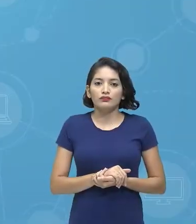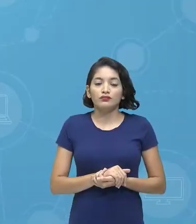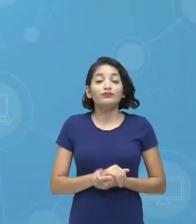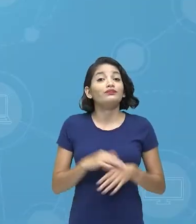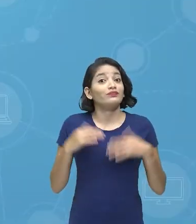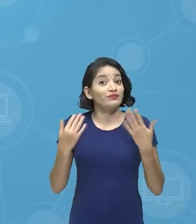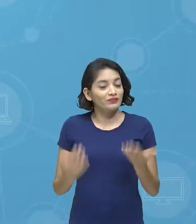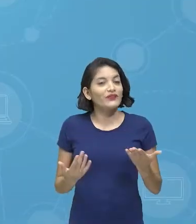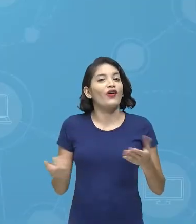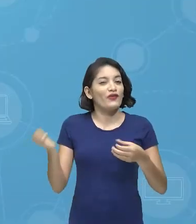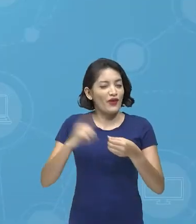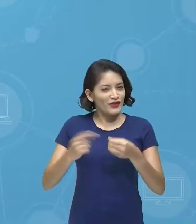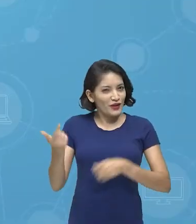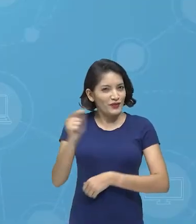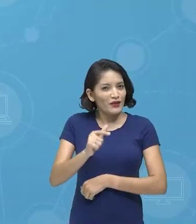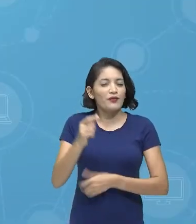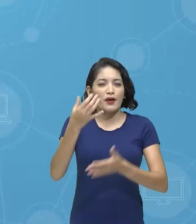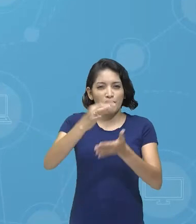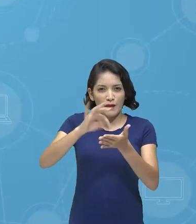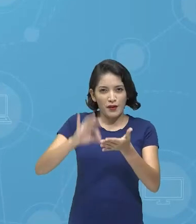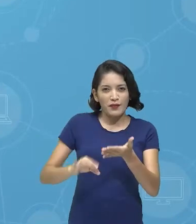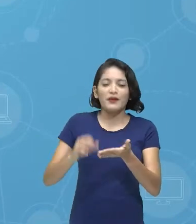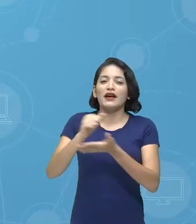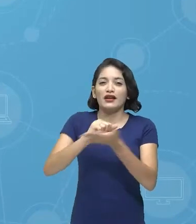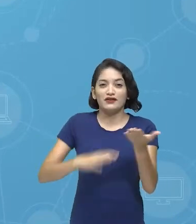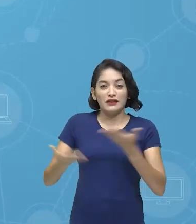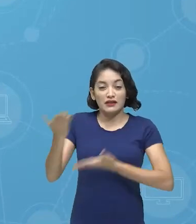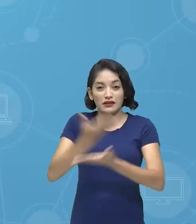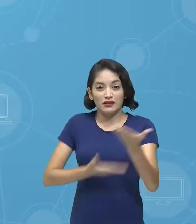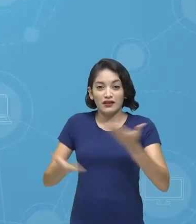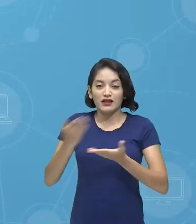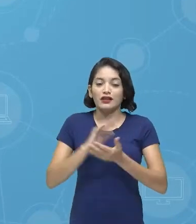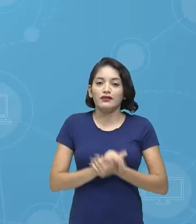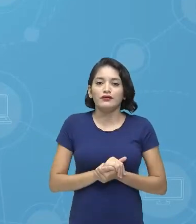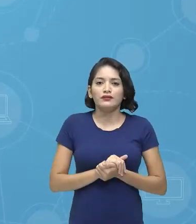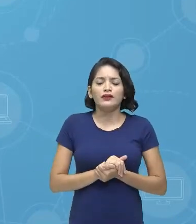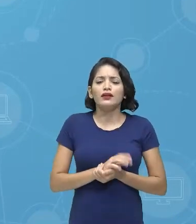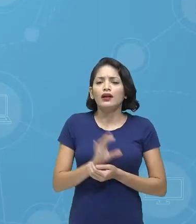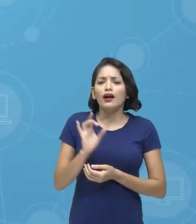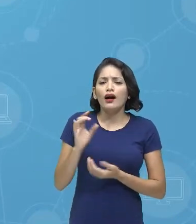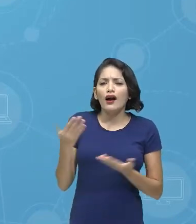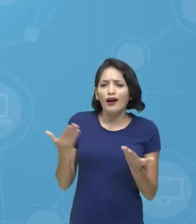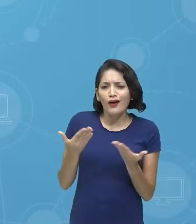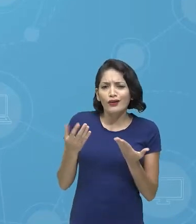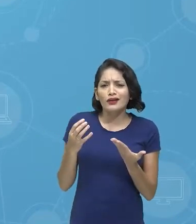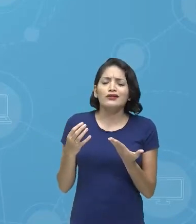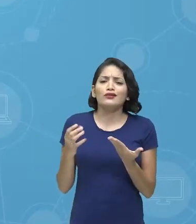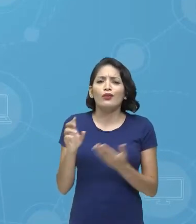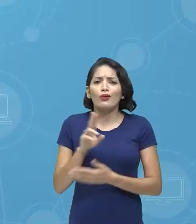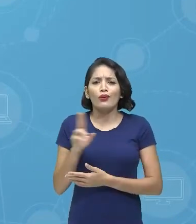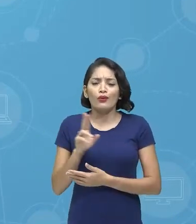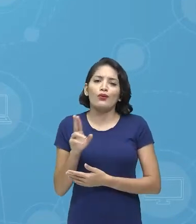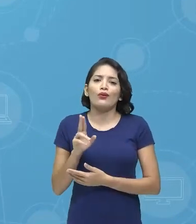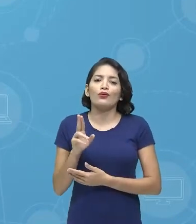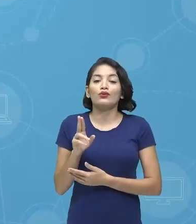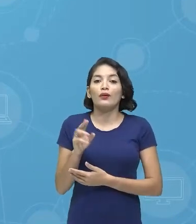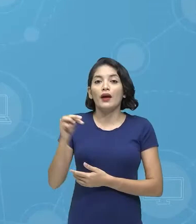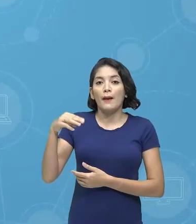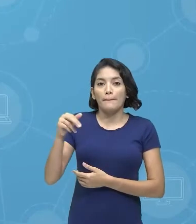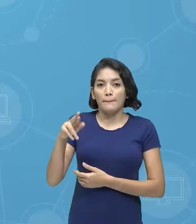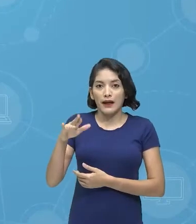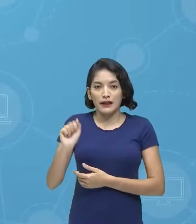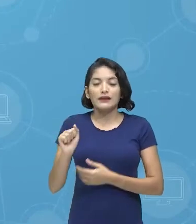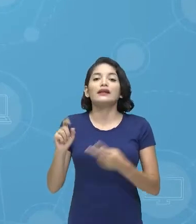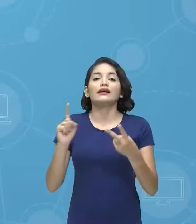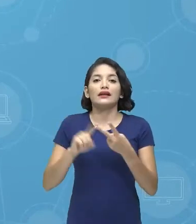Vamos lá então, retornando para a nossa correção da DLI. Eu quero só aqui chamar logo a Maria Isabel e a Valesca, eu